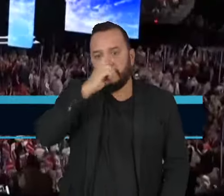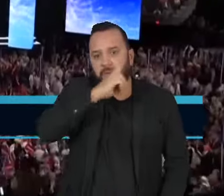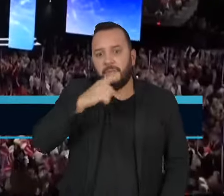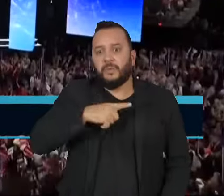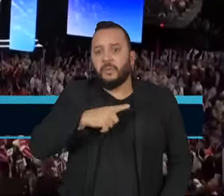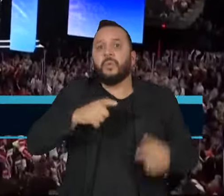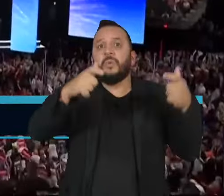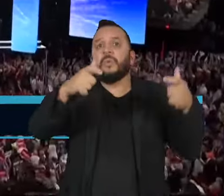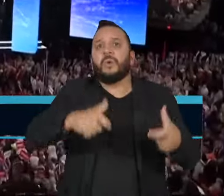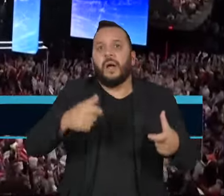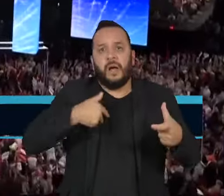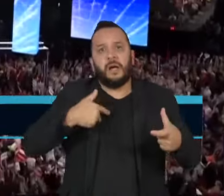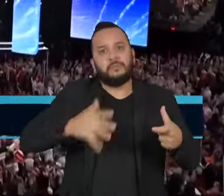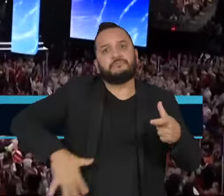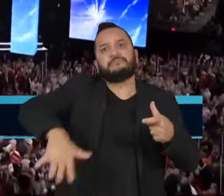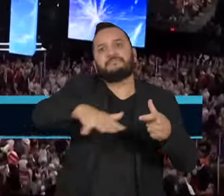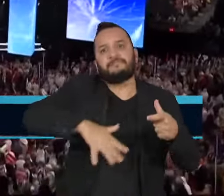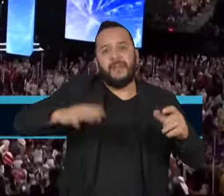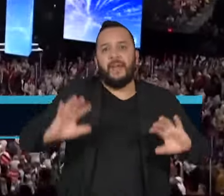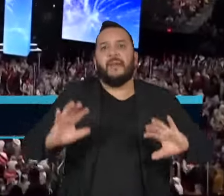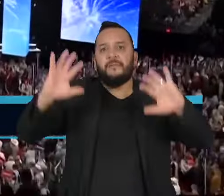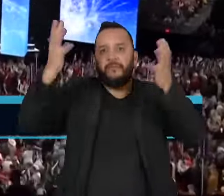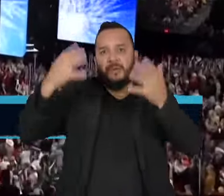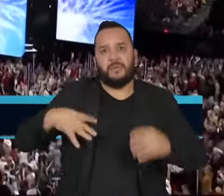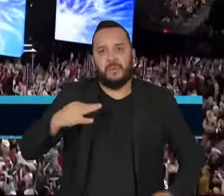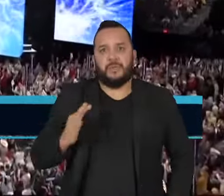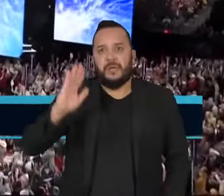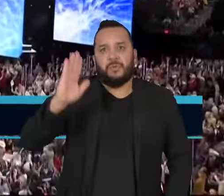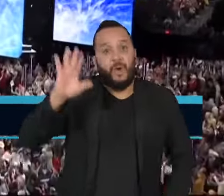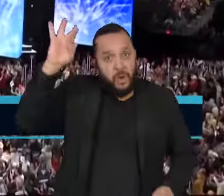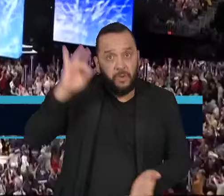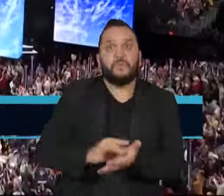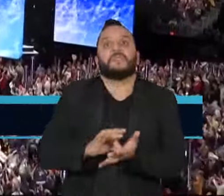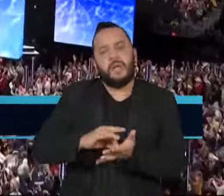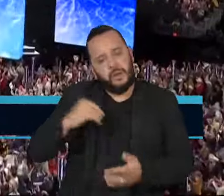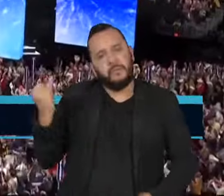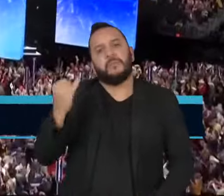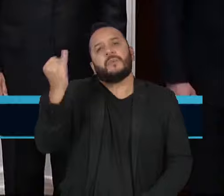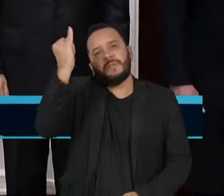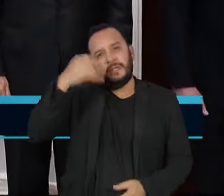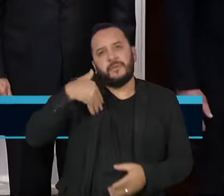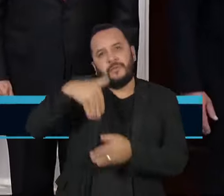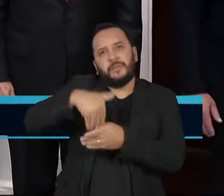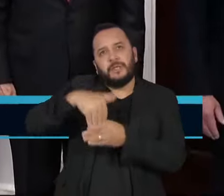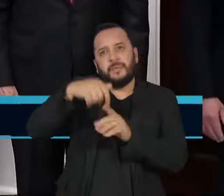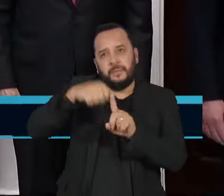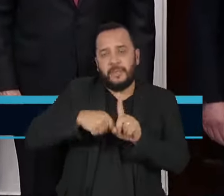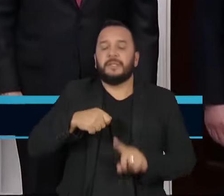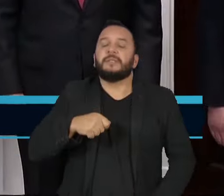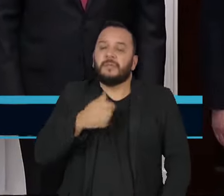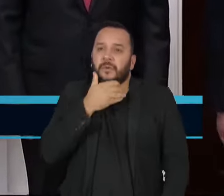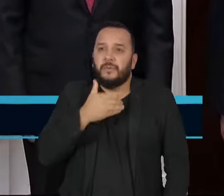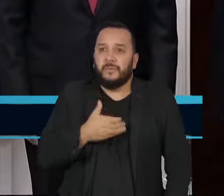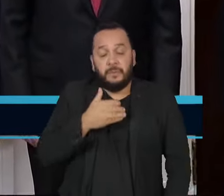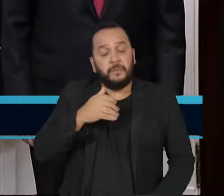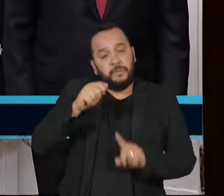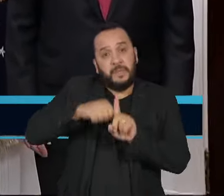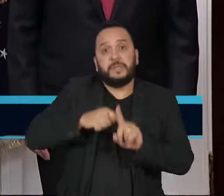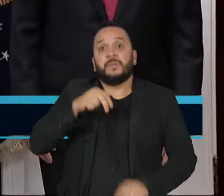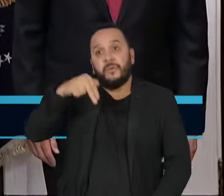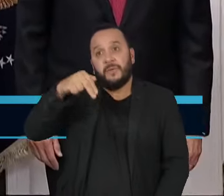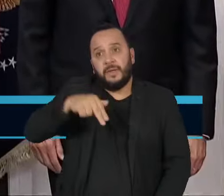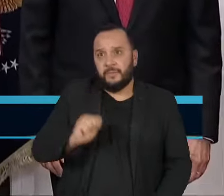cidade-sede para o evento é uma estratégia que ressalta a importância do estado na eleição de novembro. Em 2020, Joe Biden teve uma